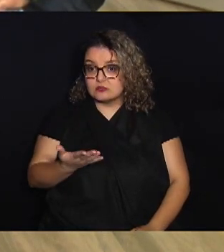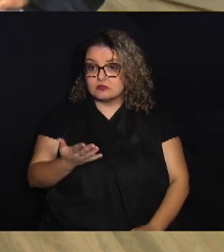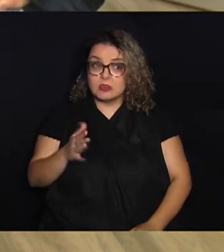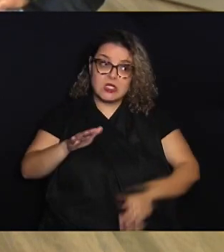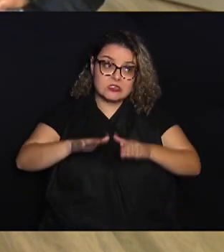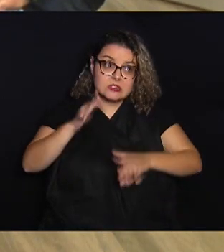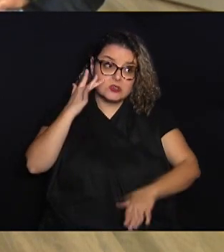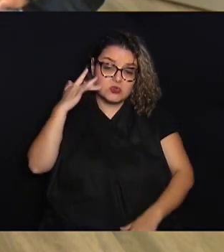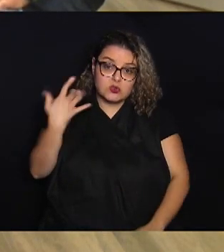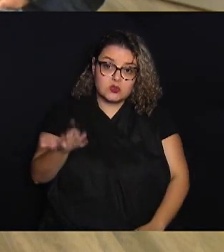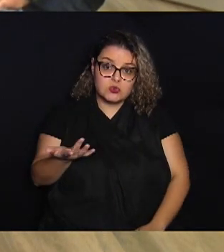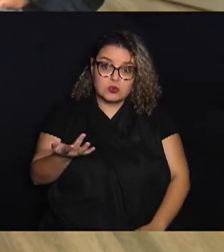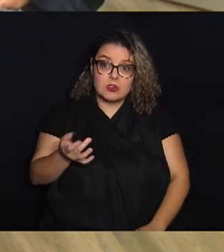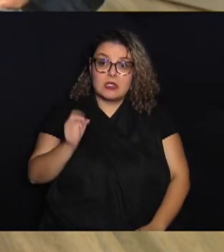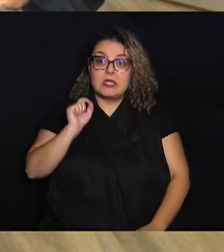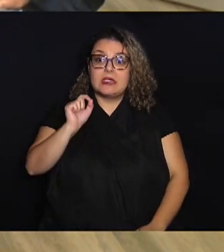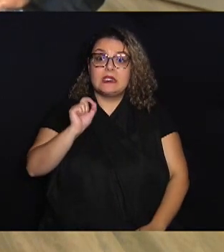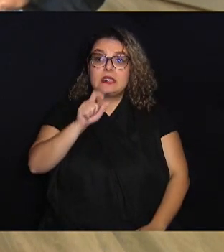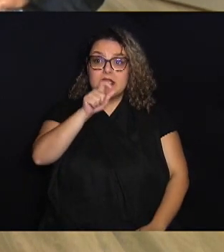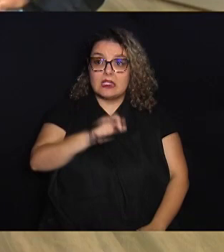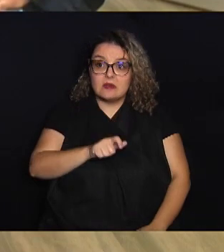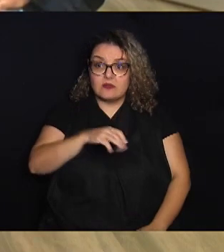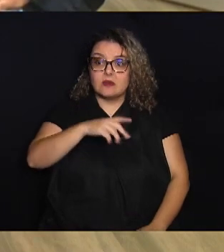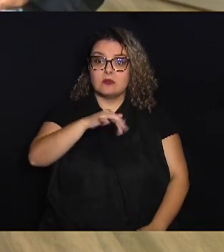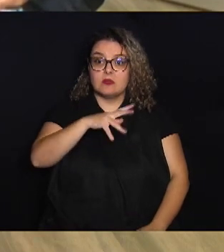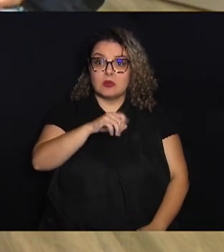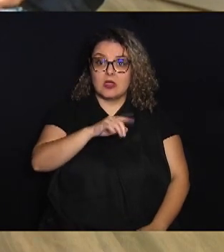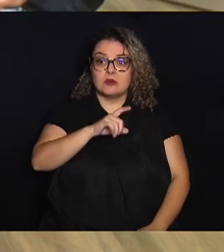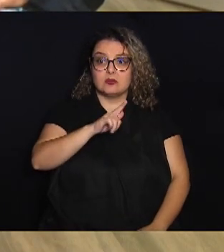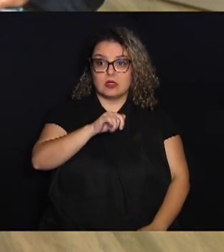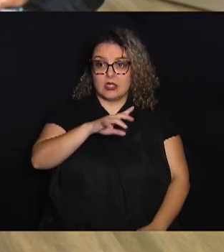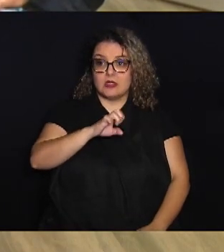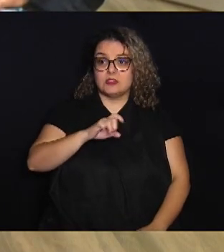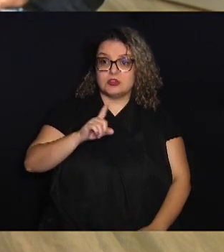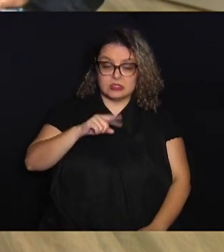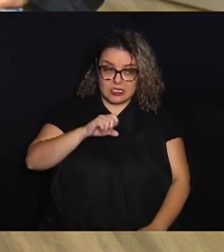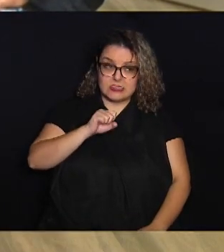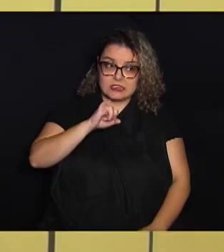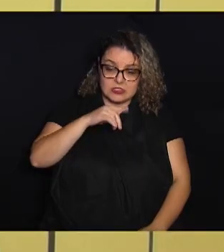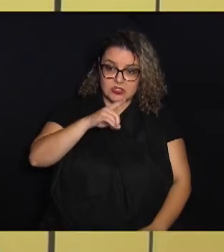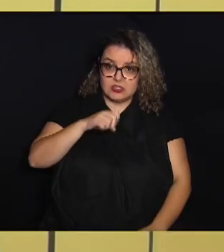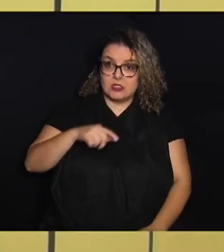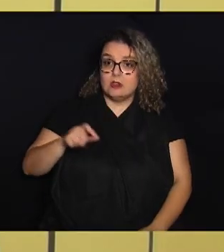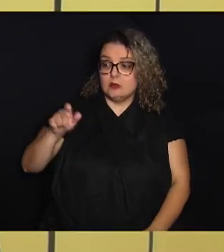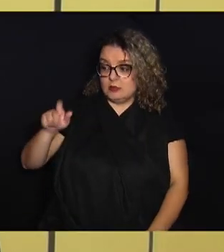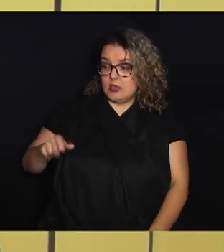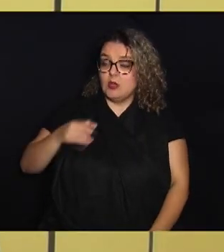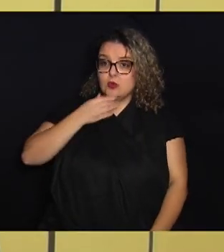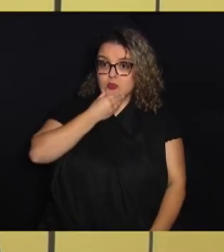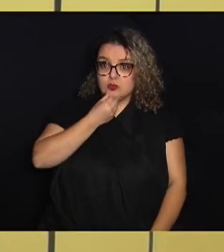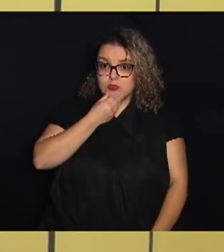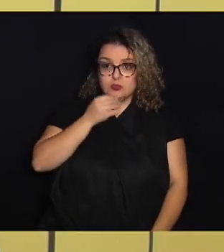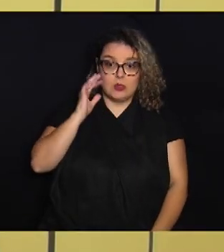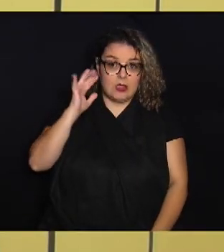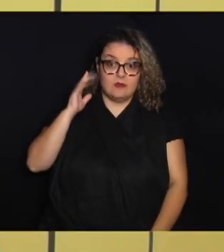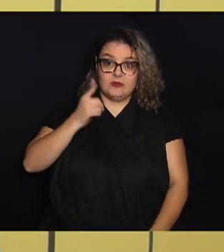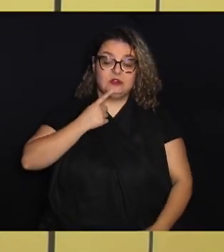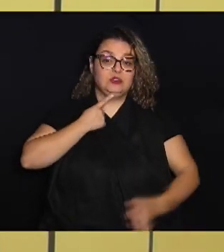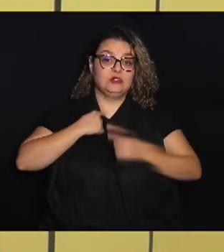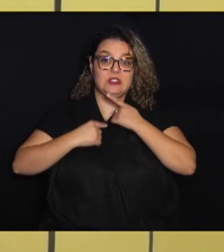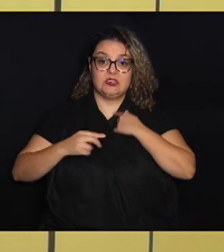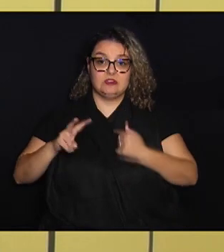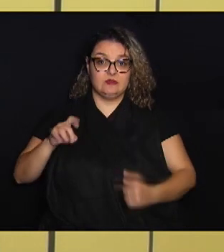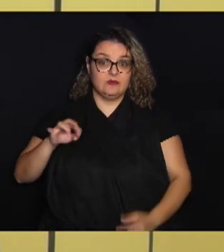saibam exatamente quem foi o Mário Gatti, né, Sidney? Era uma pessoa, era um homem que tinha sonhos, vontades,